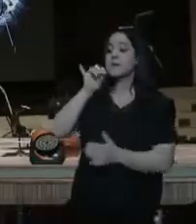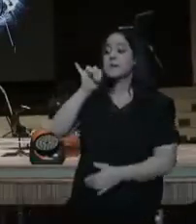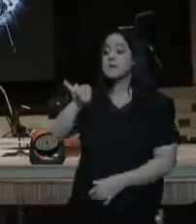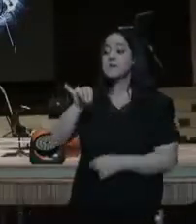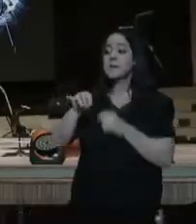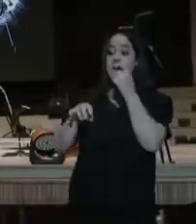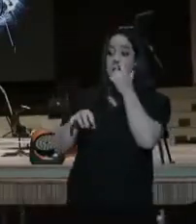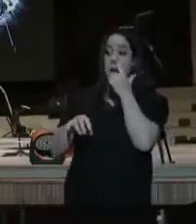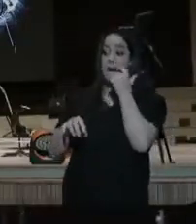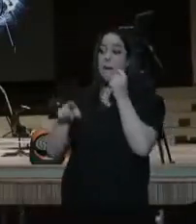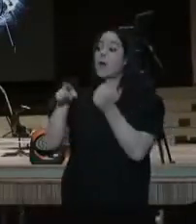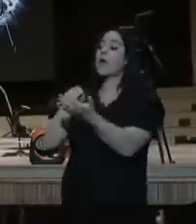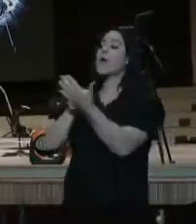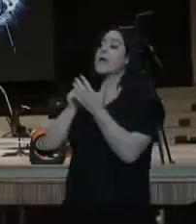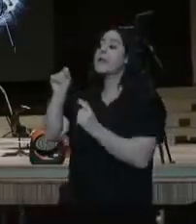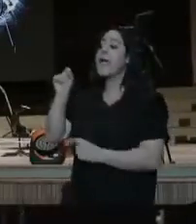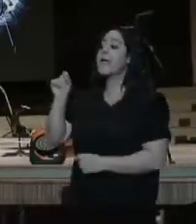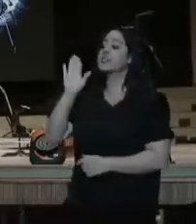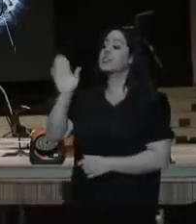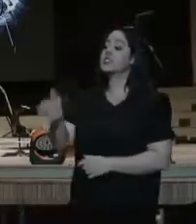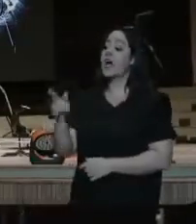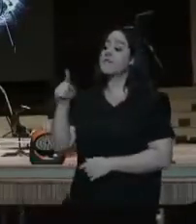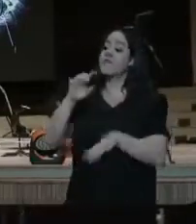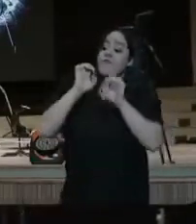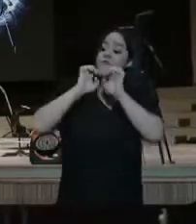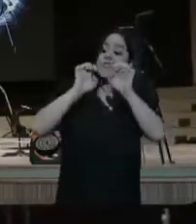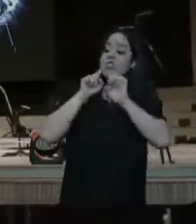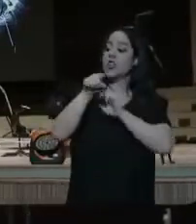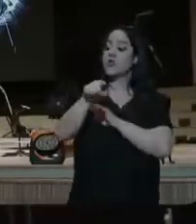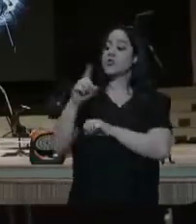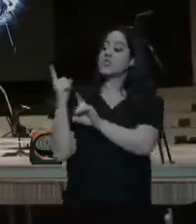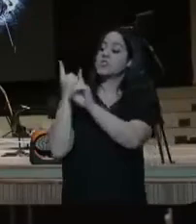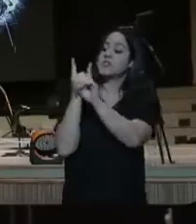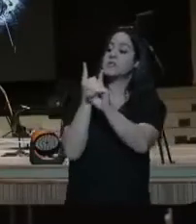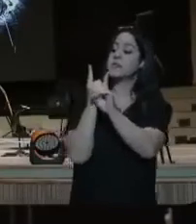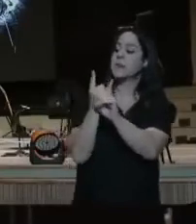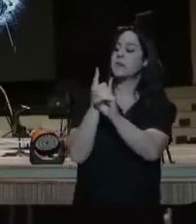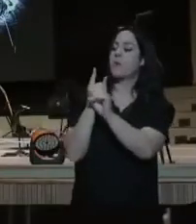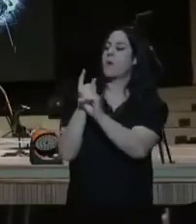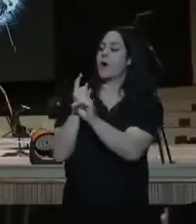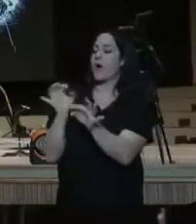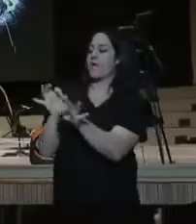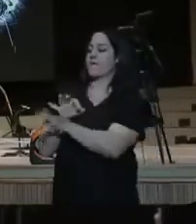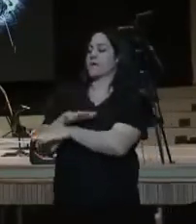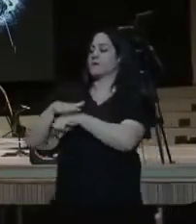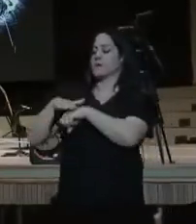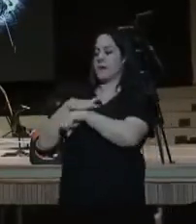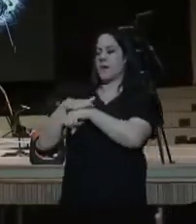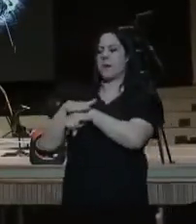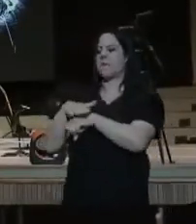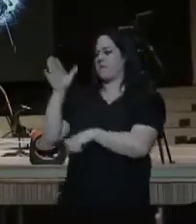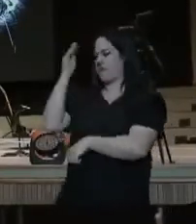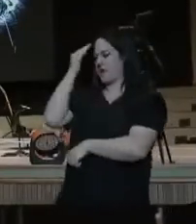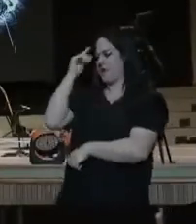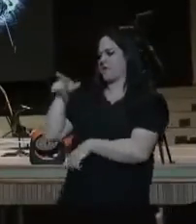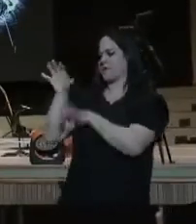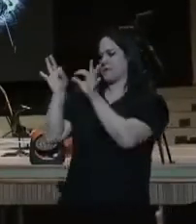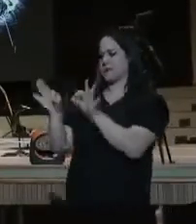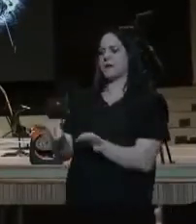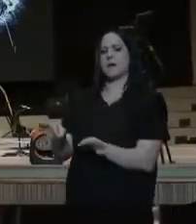que você ganhou para jesus que você disse pulou essa conversa acaba aqui eu vou entender que você tá